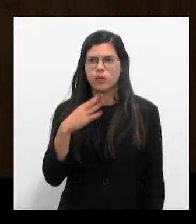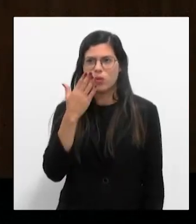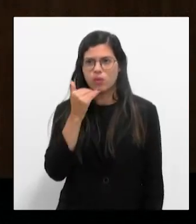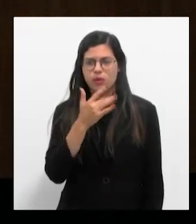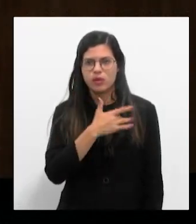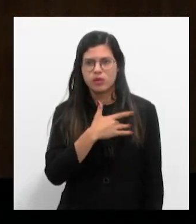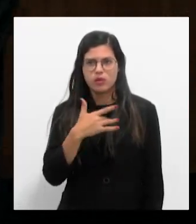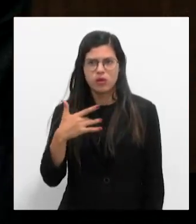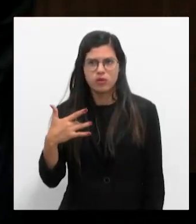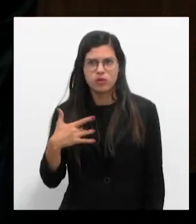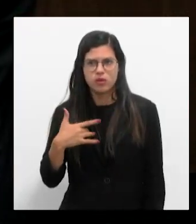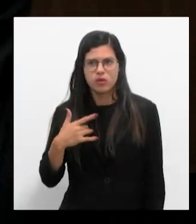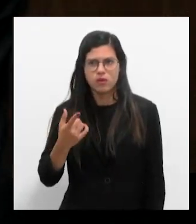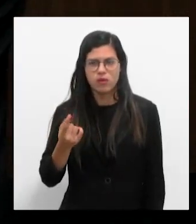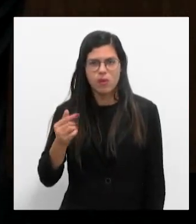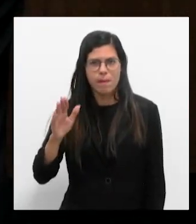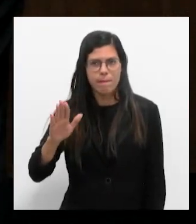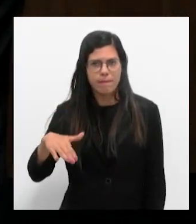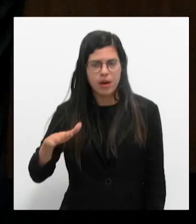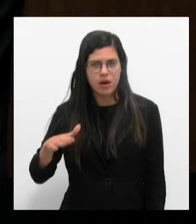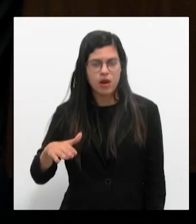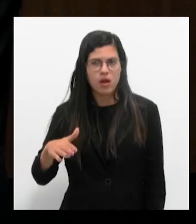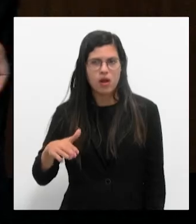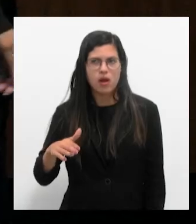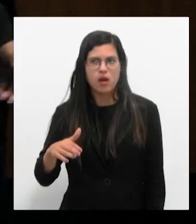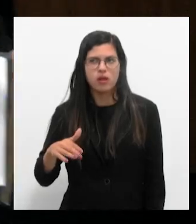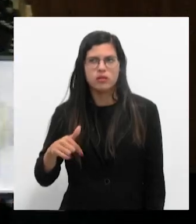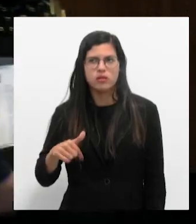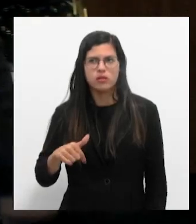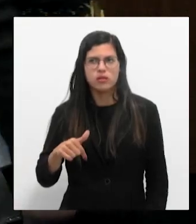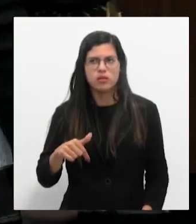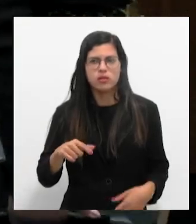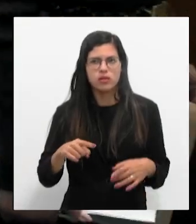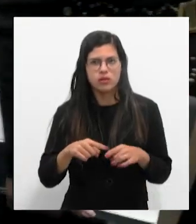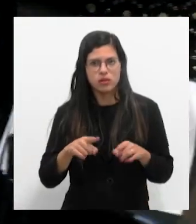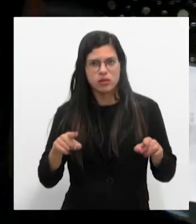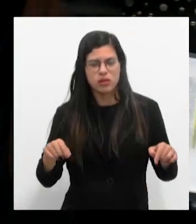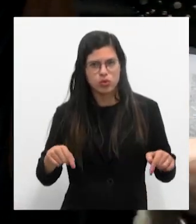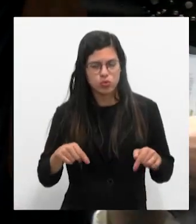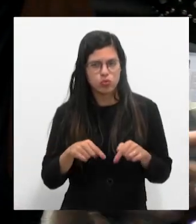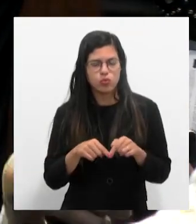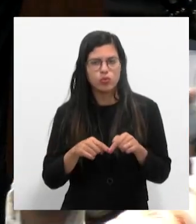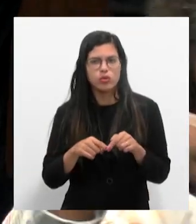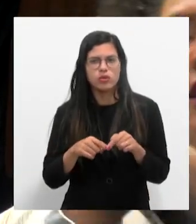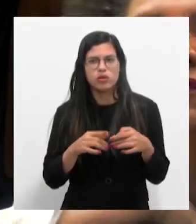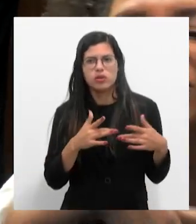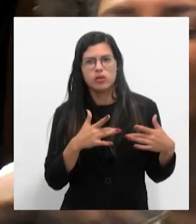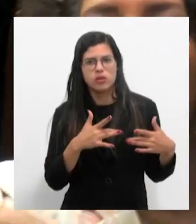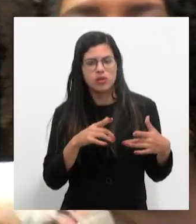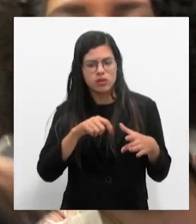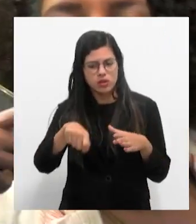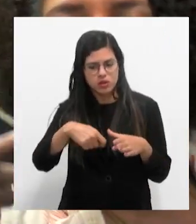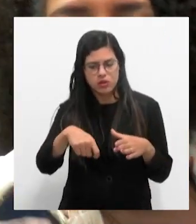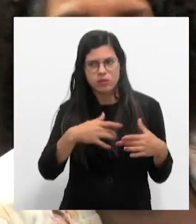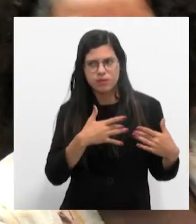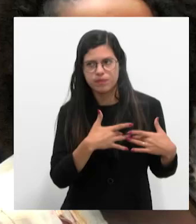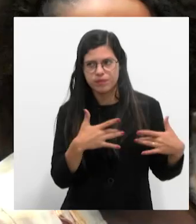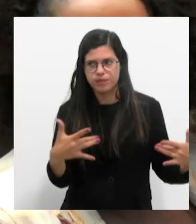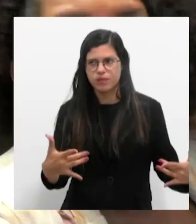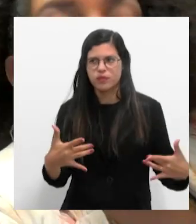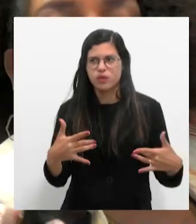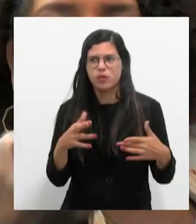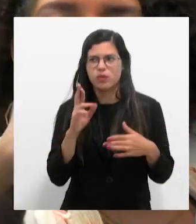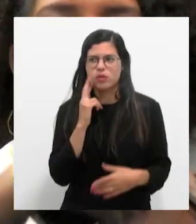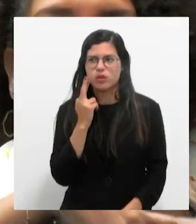saudável, barata, abastecendo as cozinhas solidárias, as cozinhas comunitárias, os